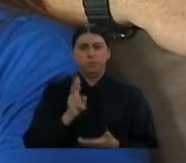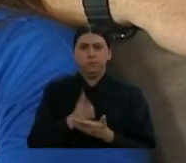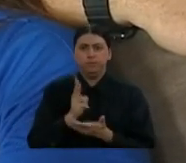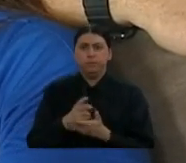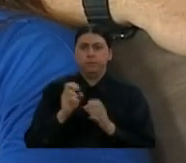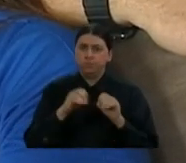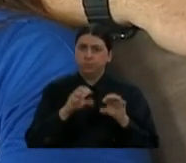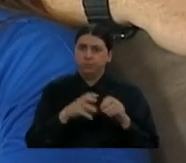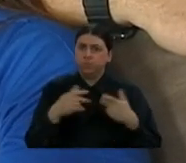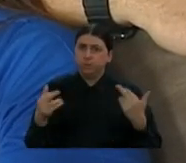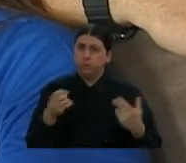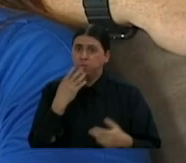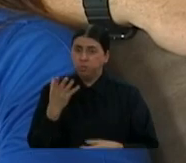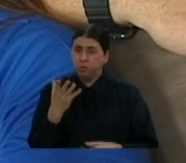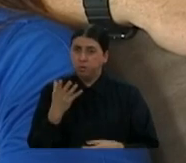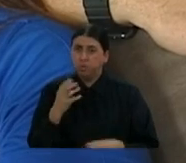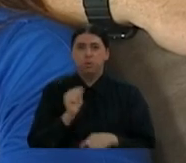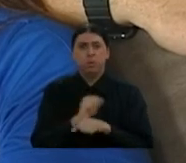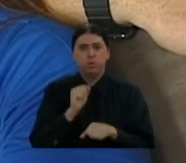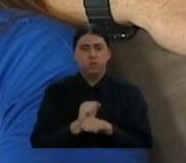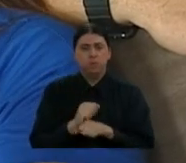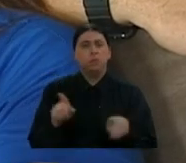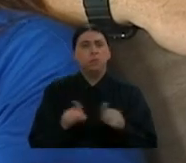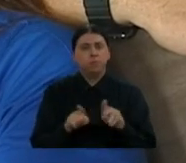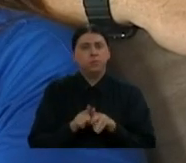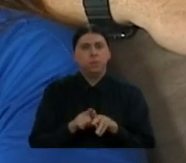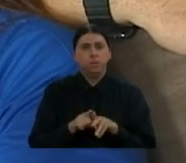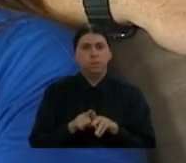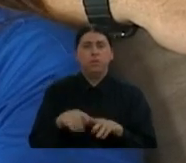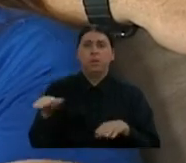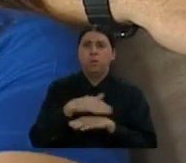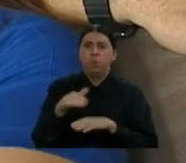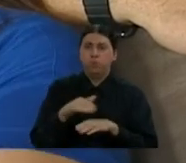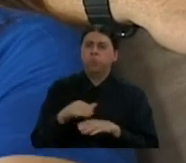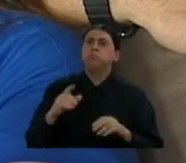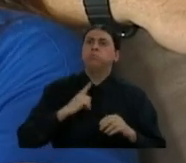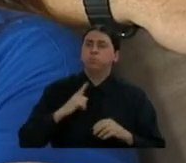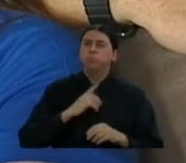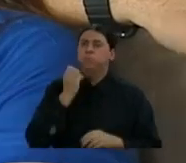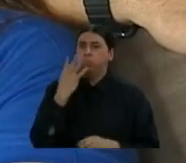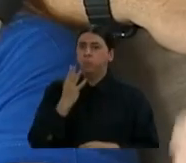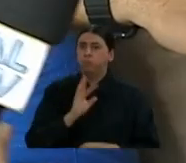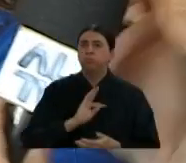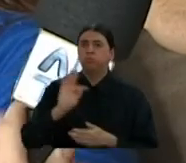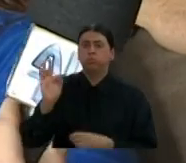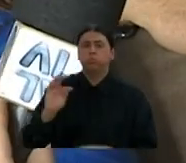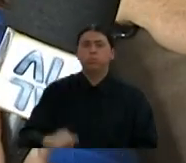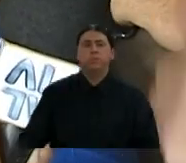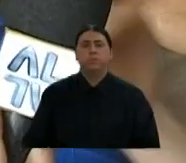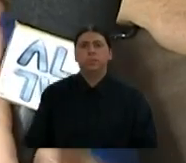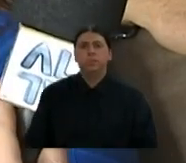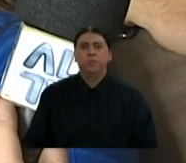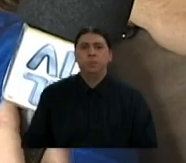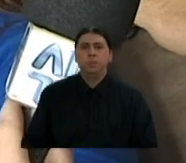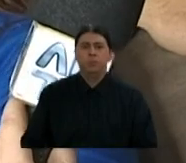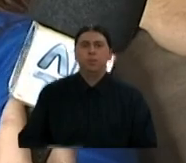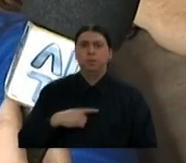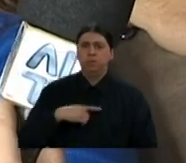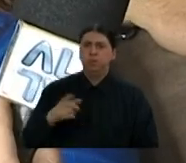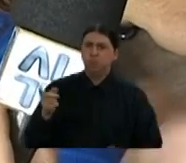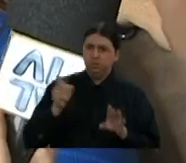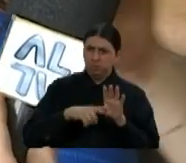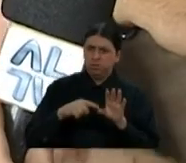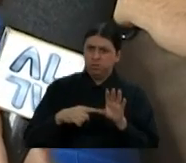coisas boas três anos e esperando aqueles também passem estressante retorno de que saiu